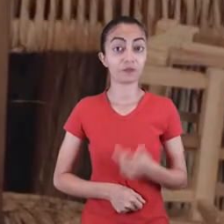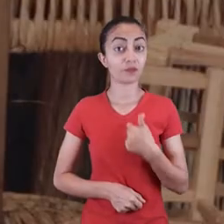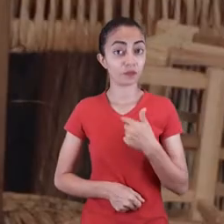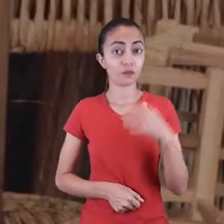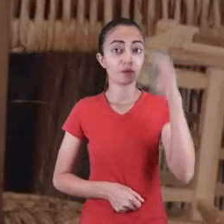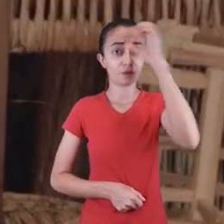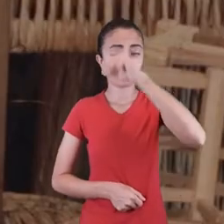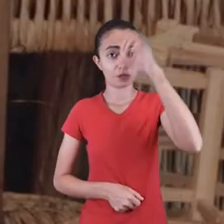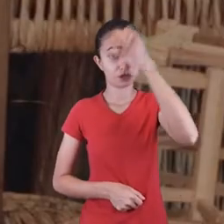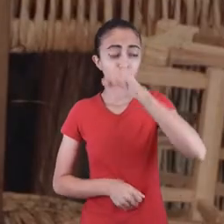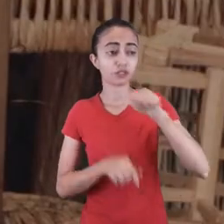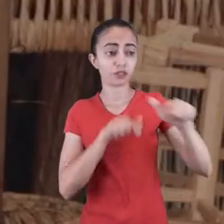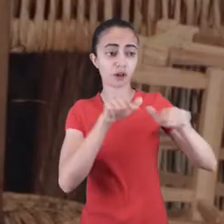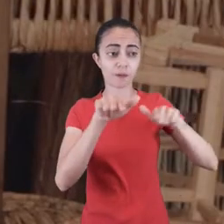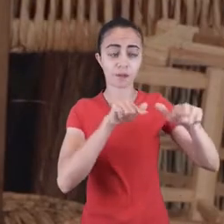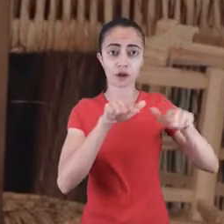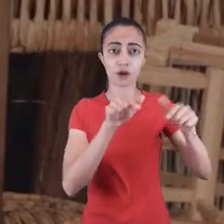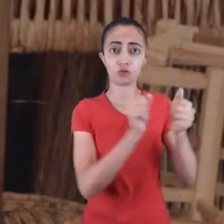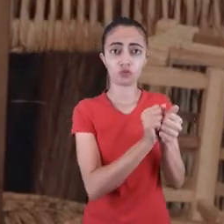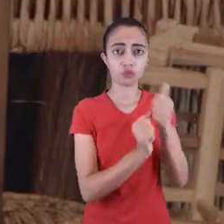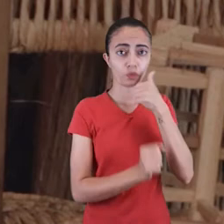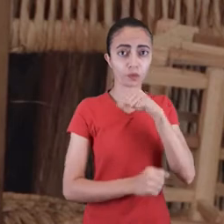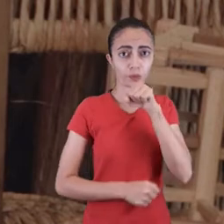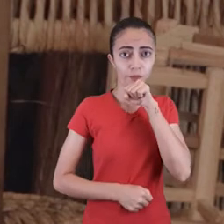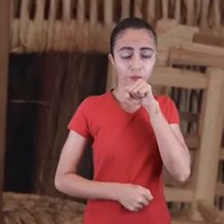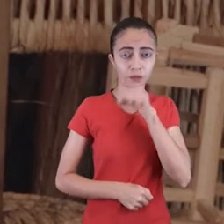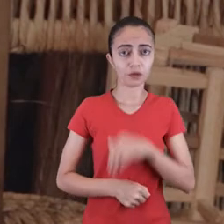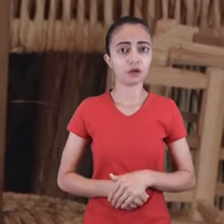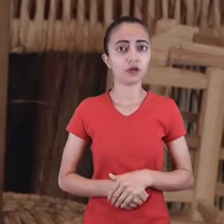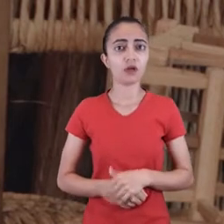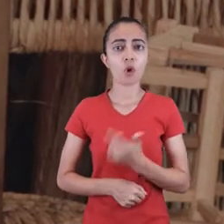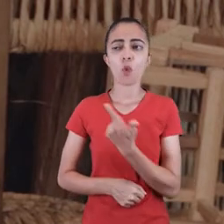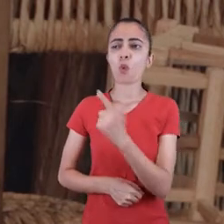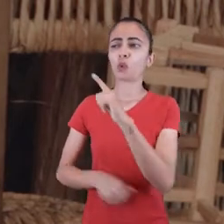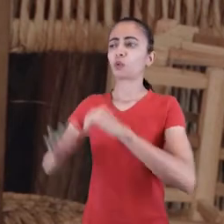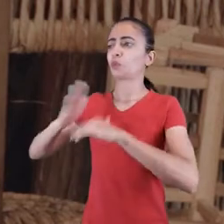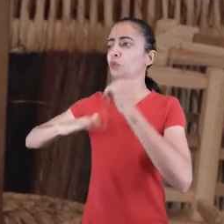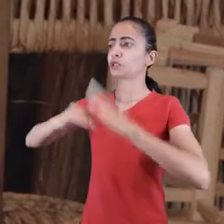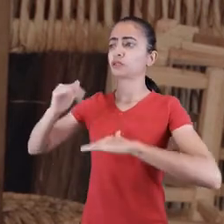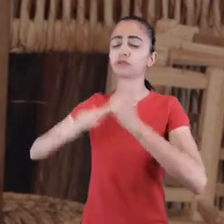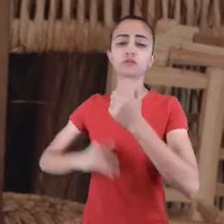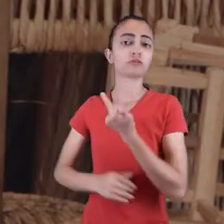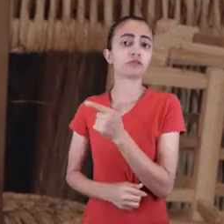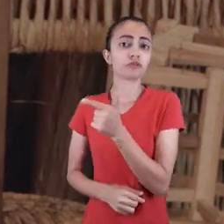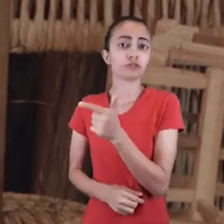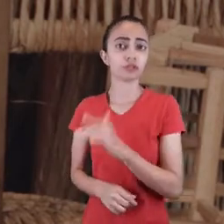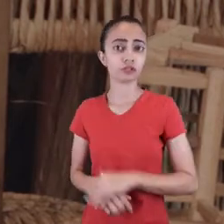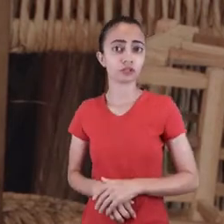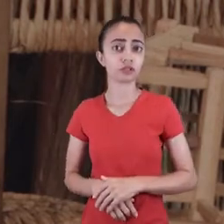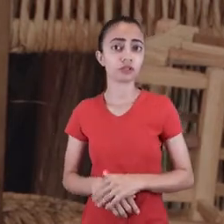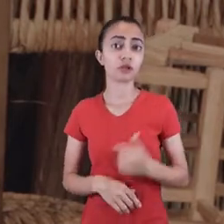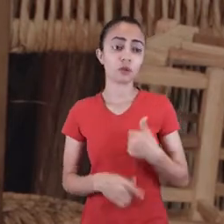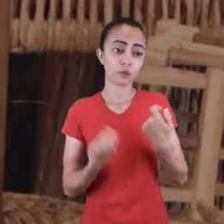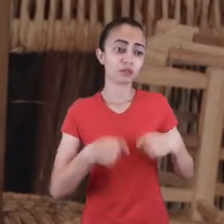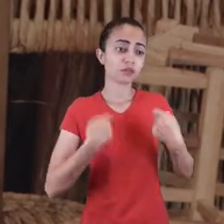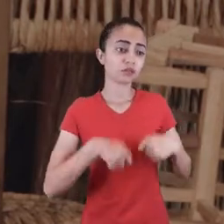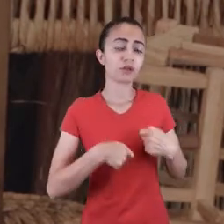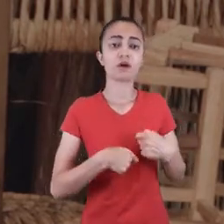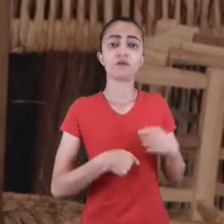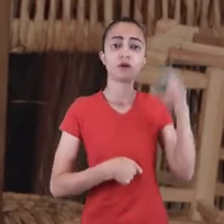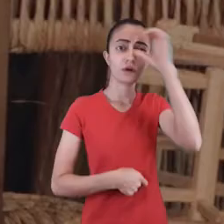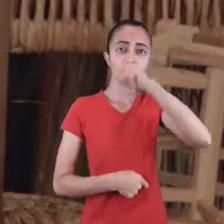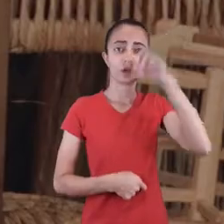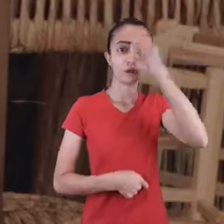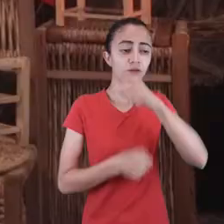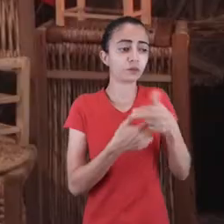Eu aprendi a trabalhar com a minha mãe. Eu não tinha outra profissão e eu tinha que aprender alguma